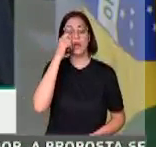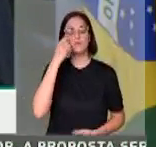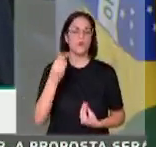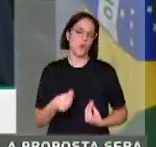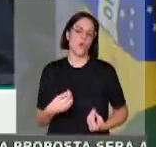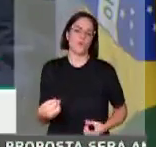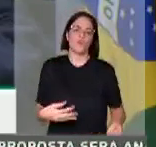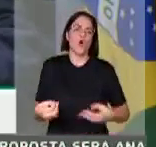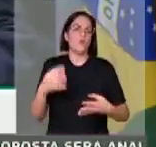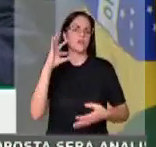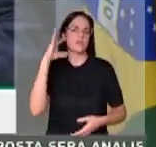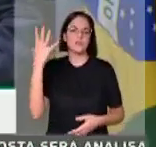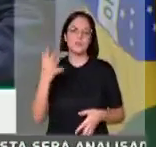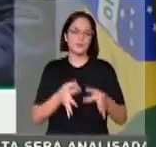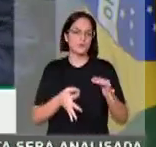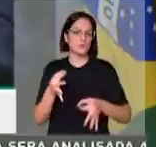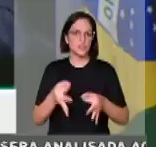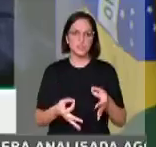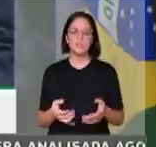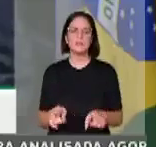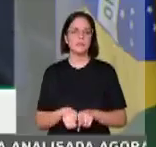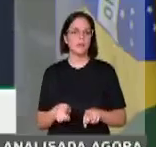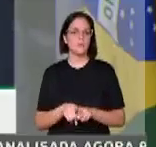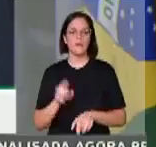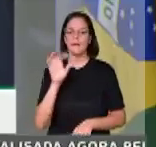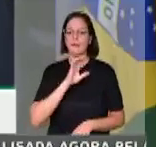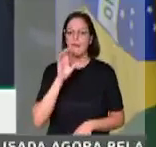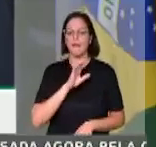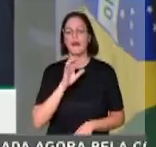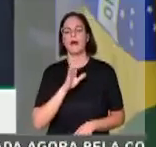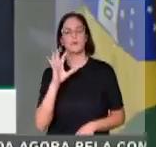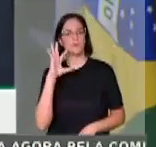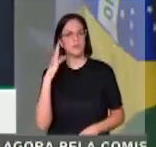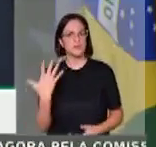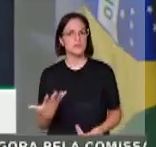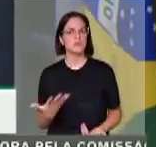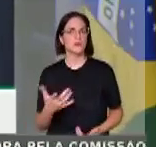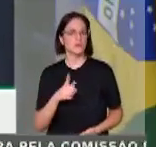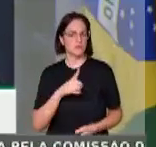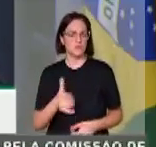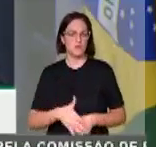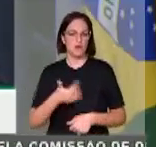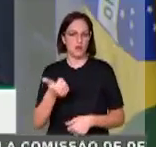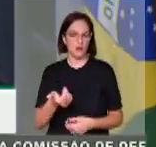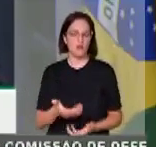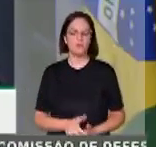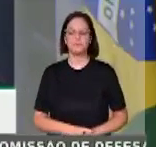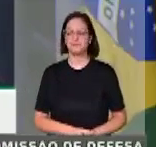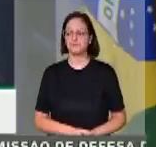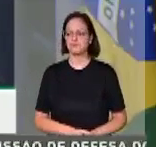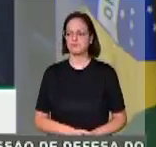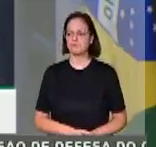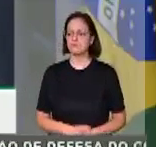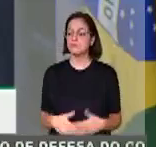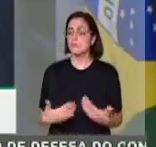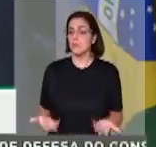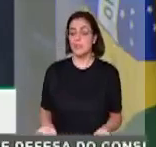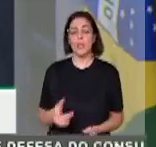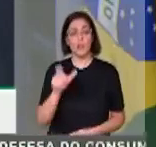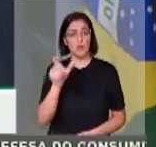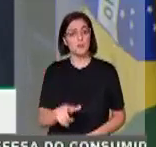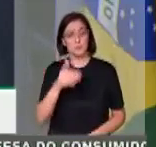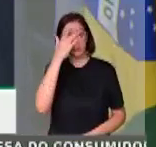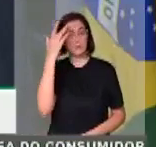jurisprudência, que acelera as decisões jurisprudenciais, enfim, o homem certo, o